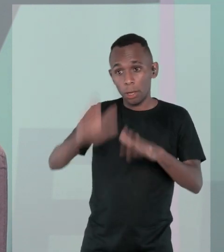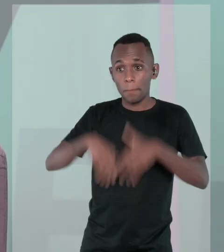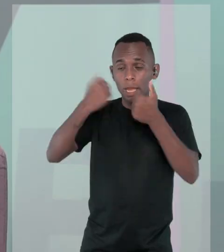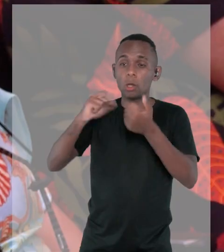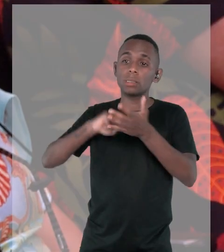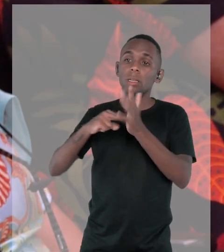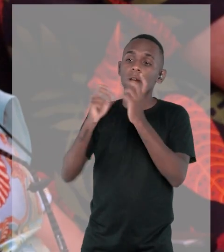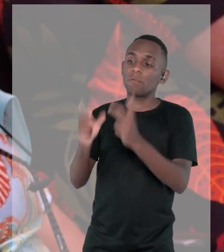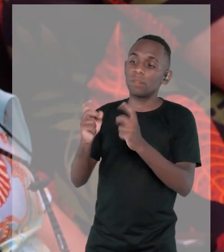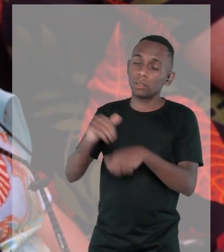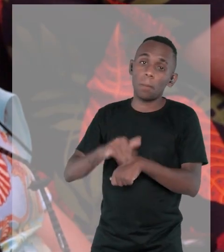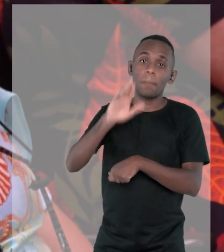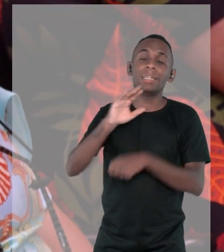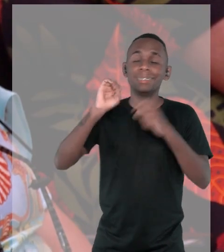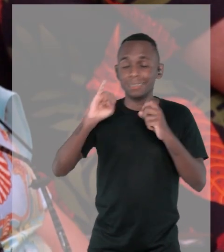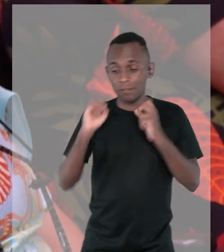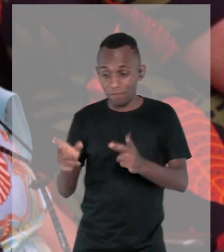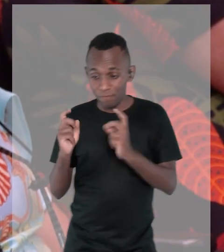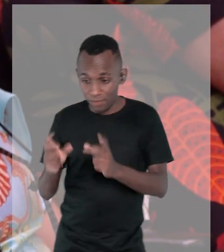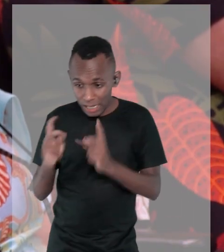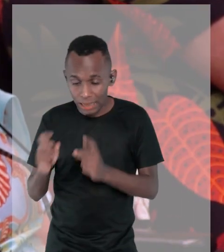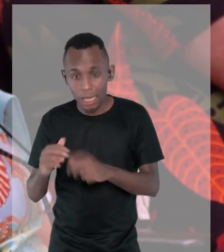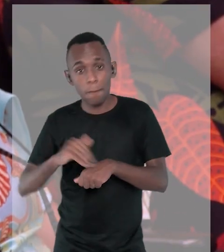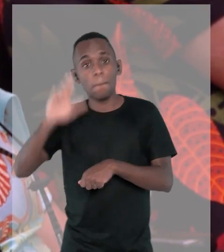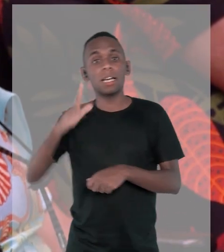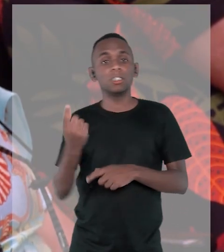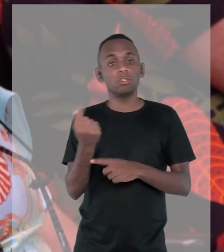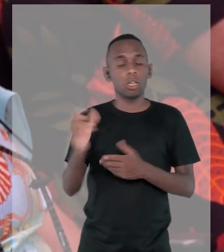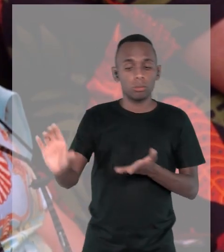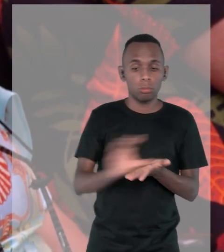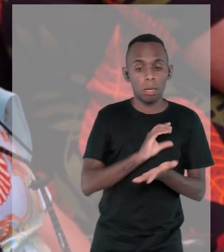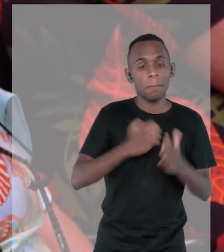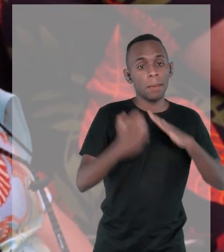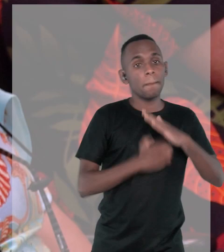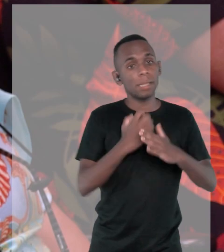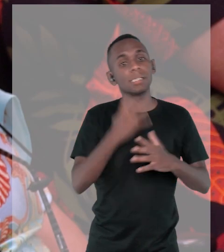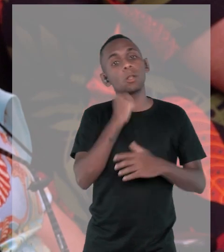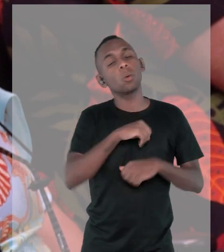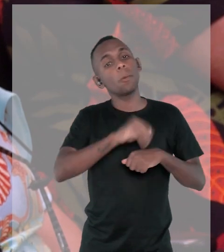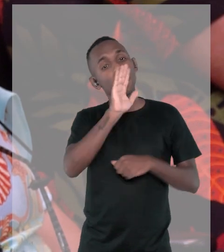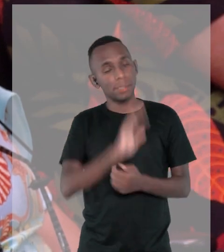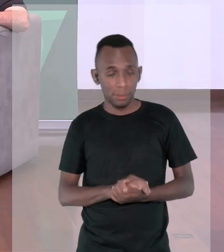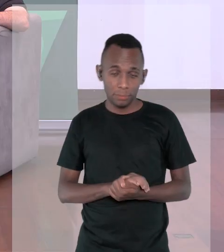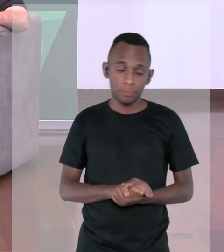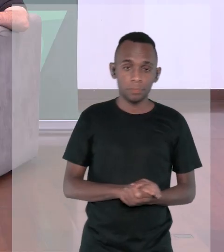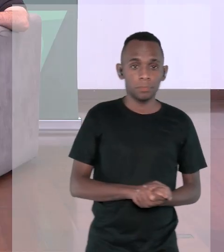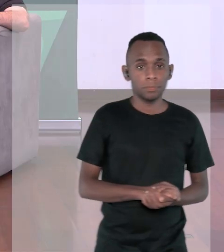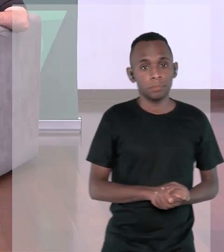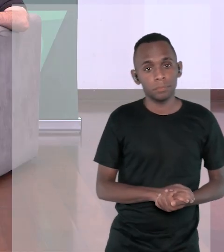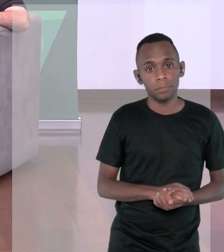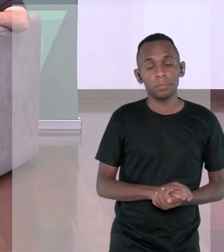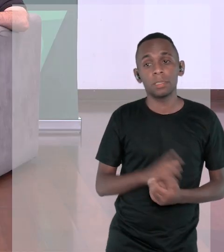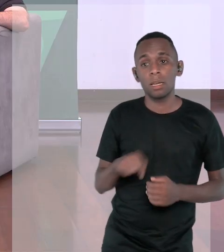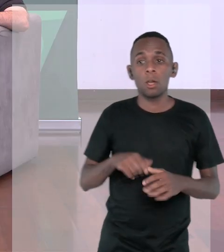vendo mais. Vendendo mais, traz mais dinheiro para a empresa, traz mais lucro. Então, é um